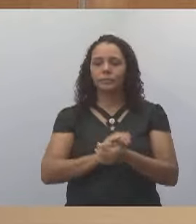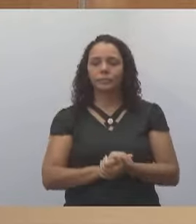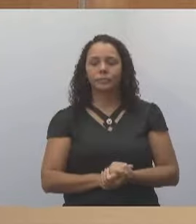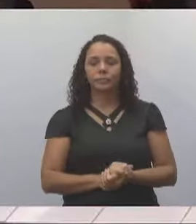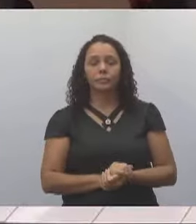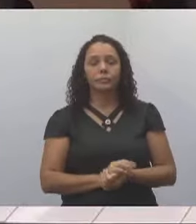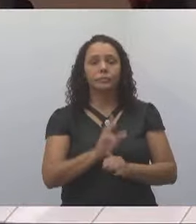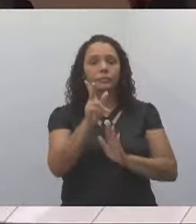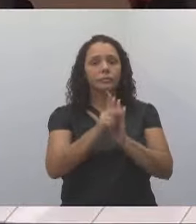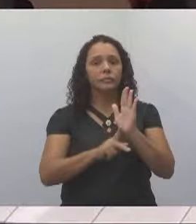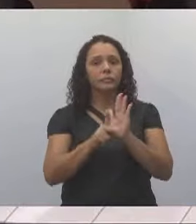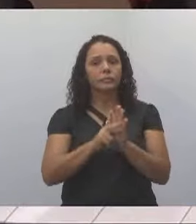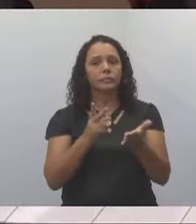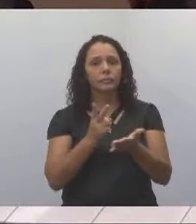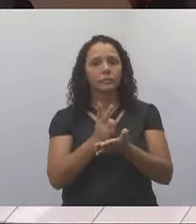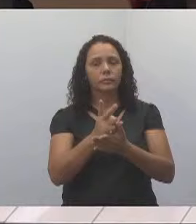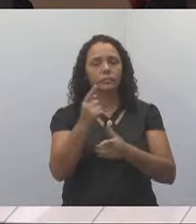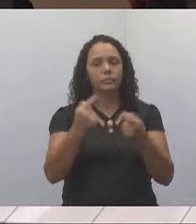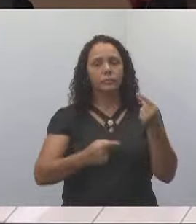O projeto continua em discussão.